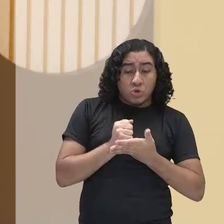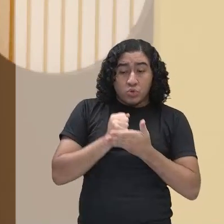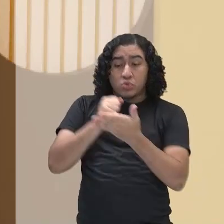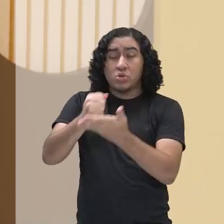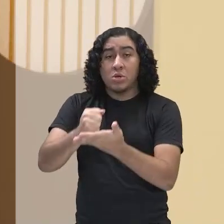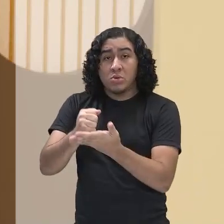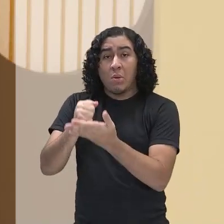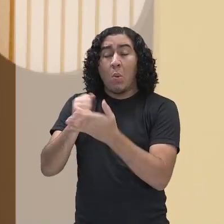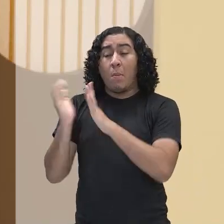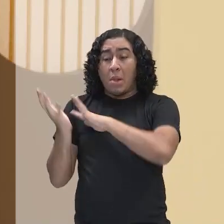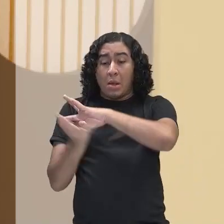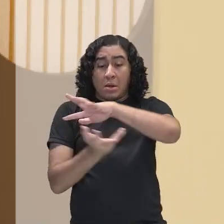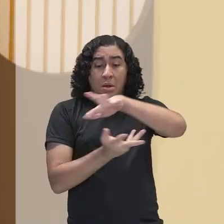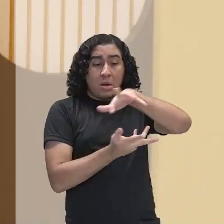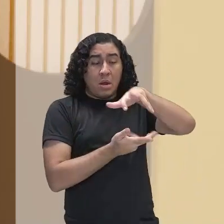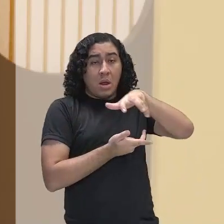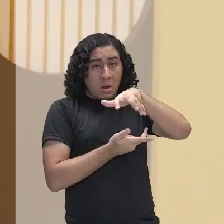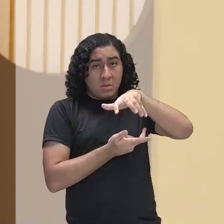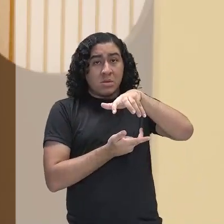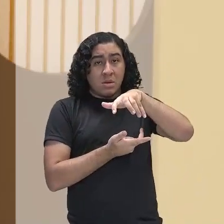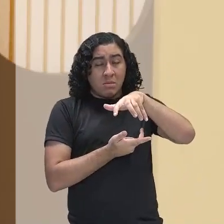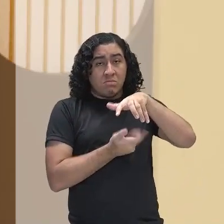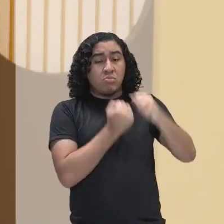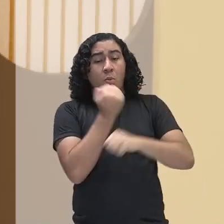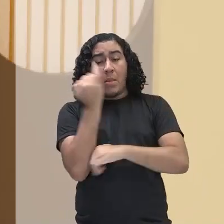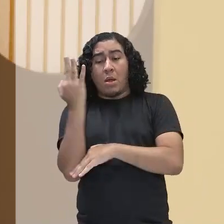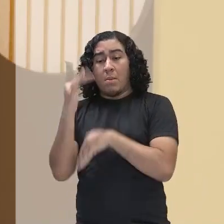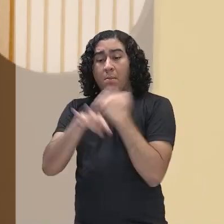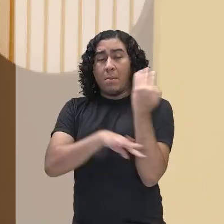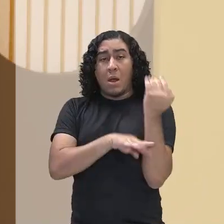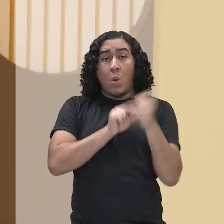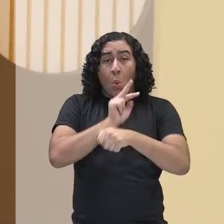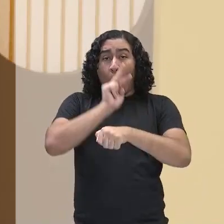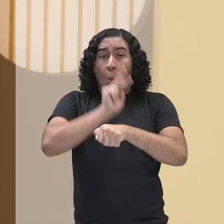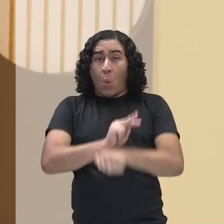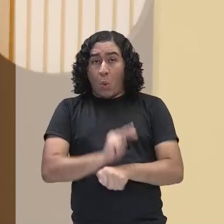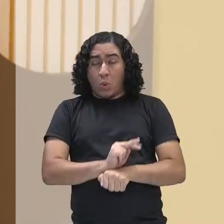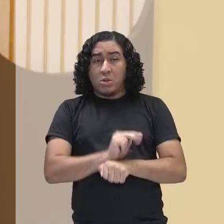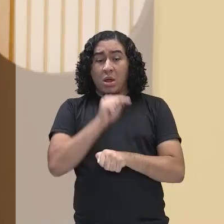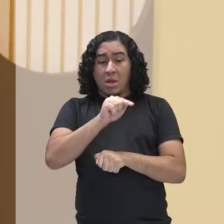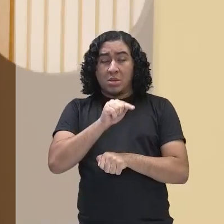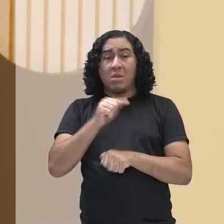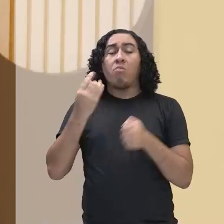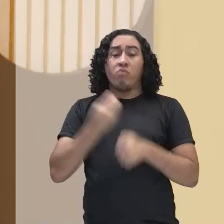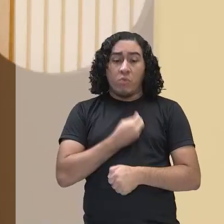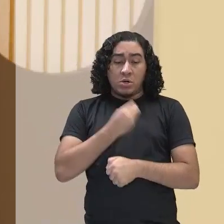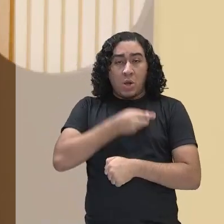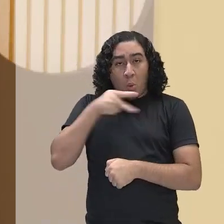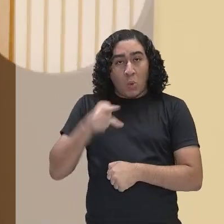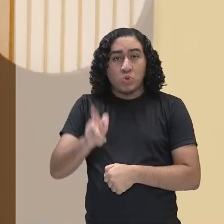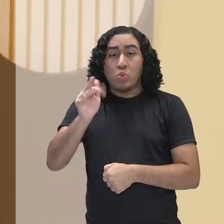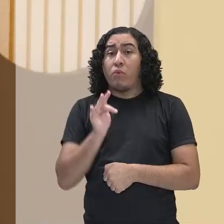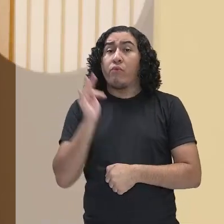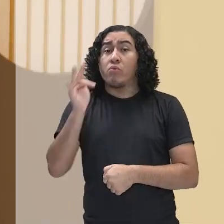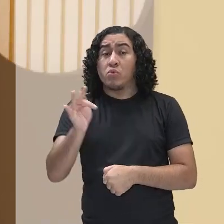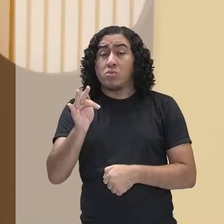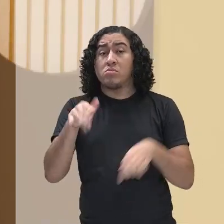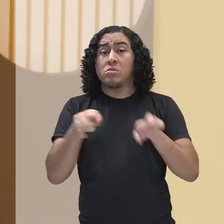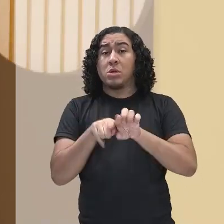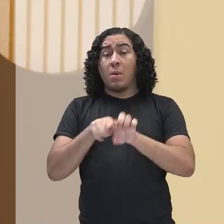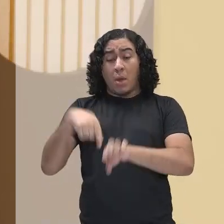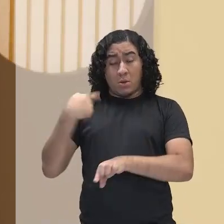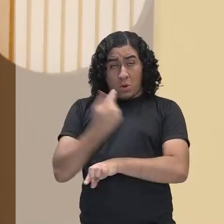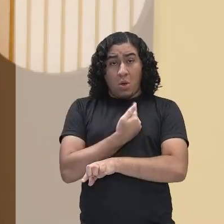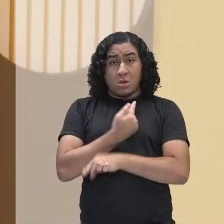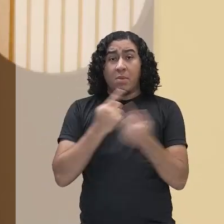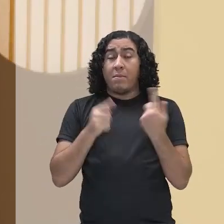fazendo ali, né? Estou realizando no meio ambiente para que a Terra seja um local habitável aí para as próximas gerações e até mesmo para nós, uma